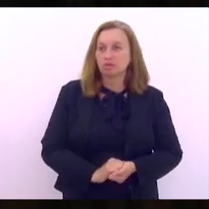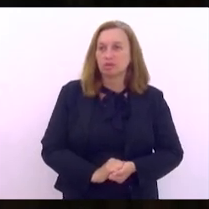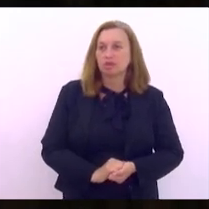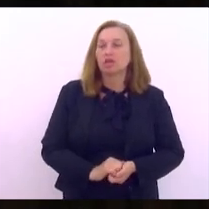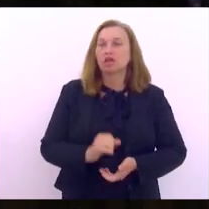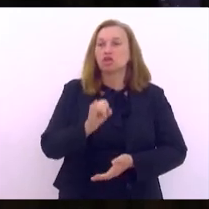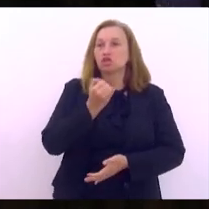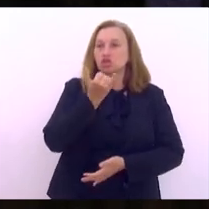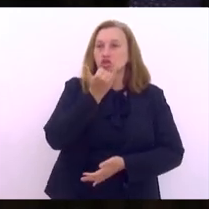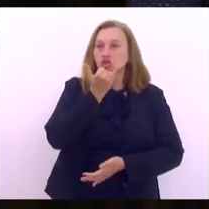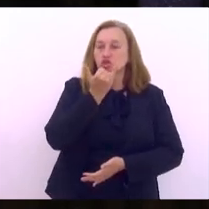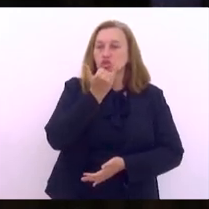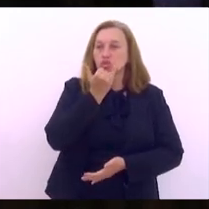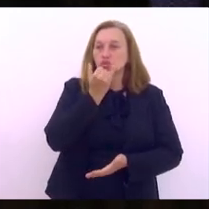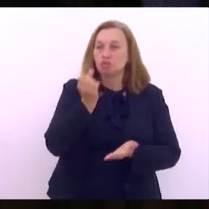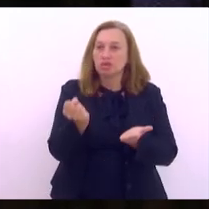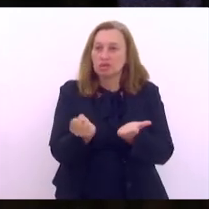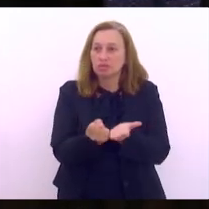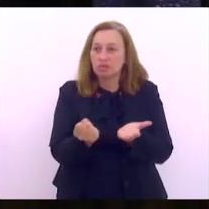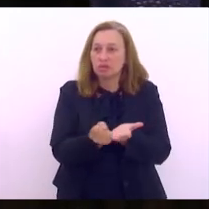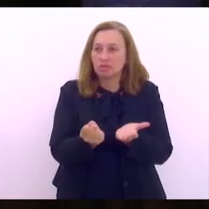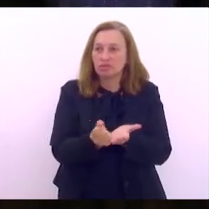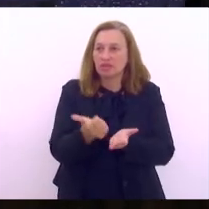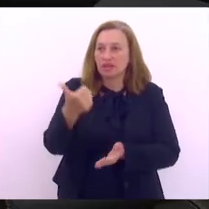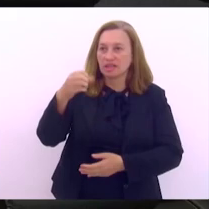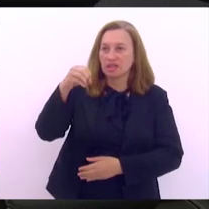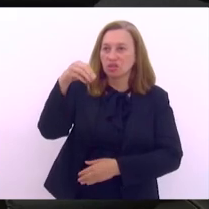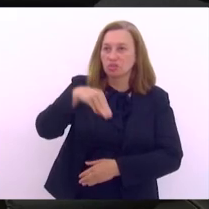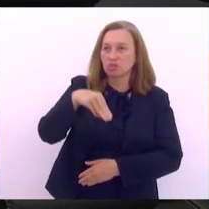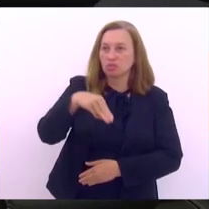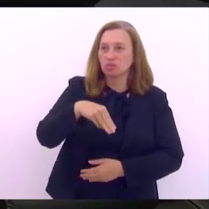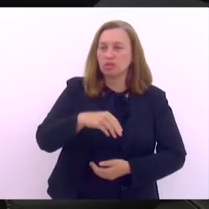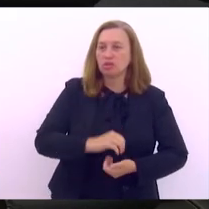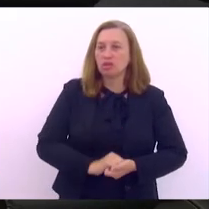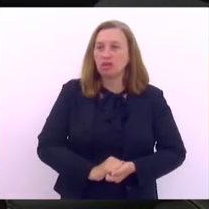Samuel Malafaia, que dispõe 10 minutos.